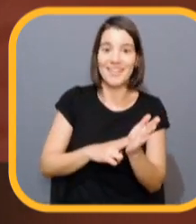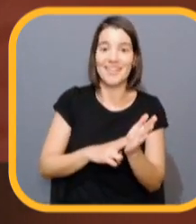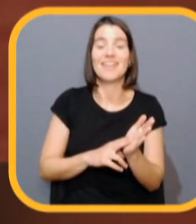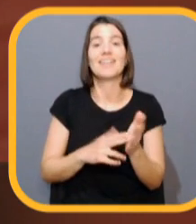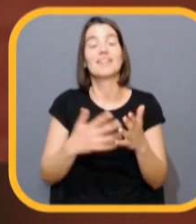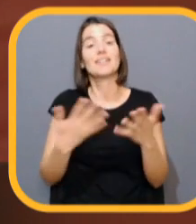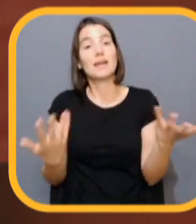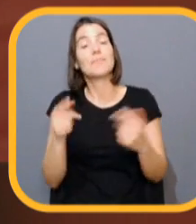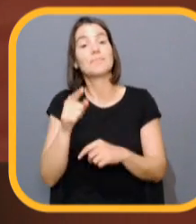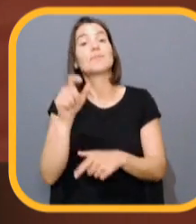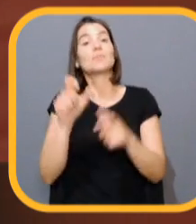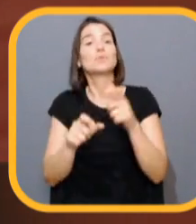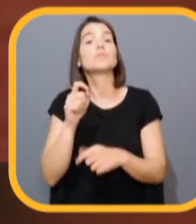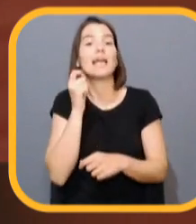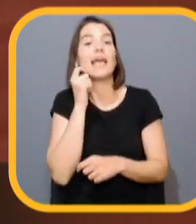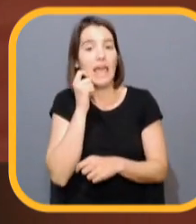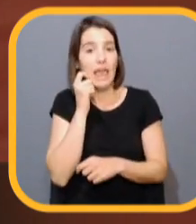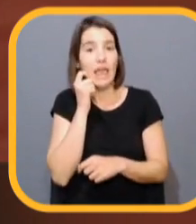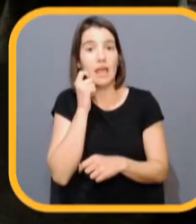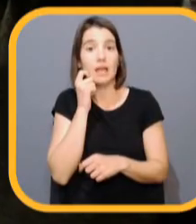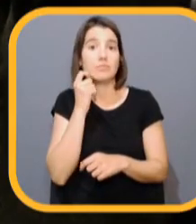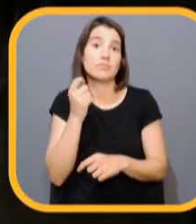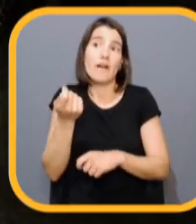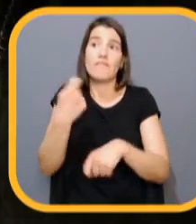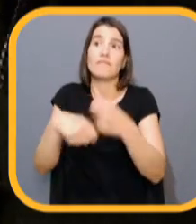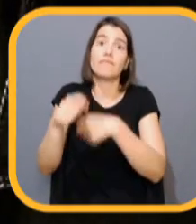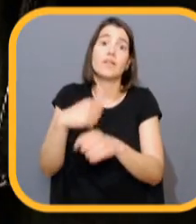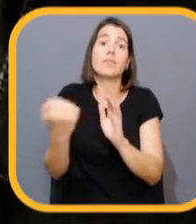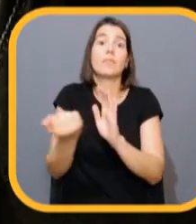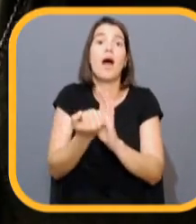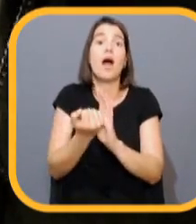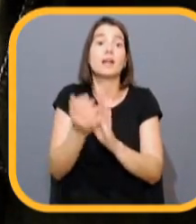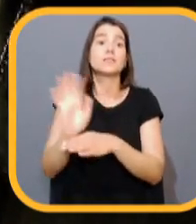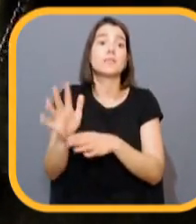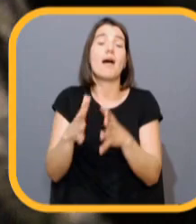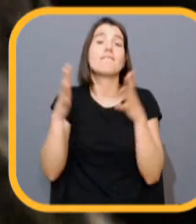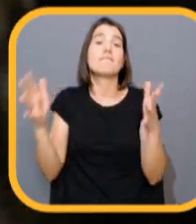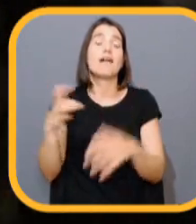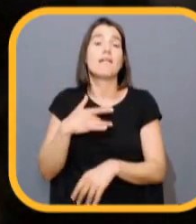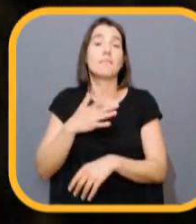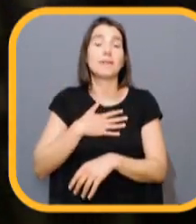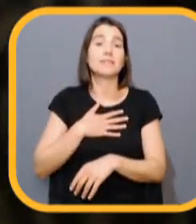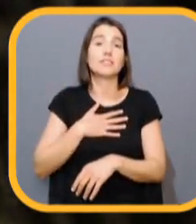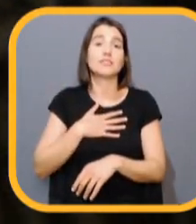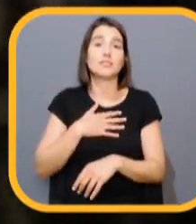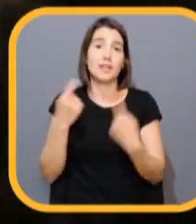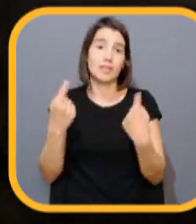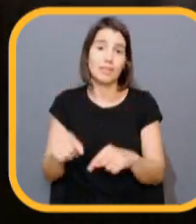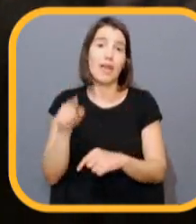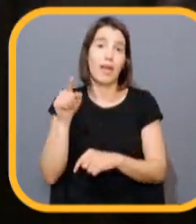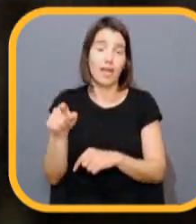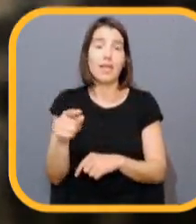verdade. E para que pessoas? Para os distribuidores e exibidores, as empresas que têm